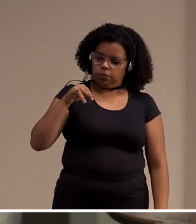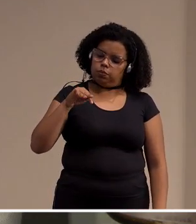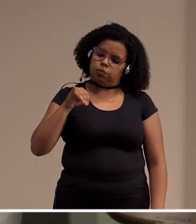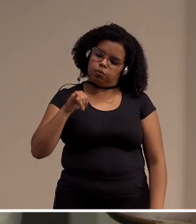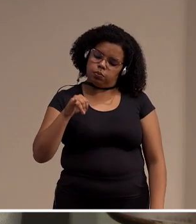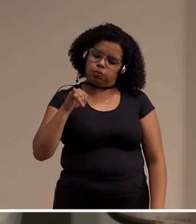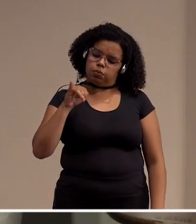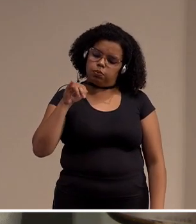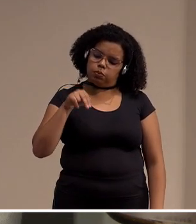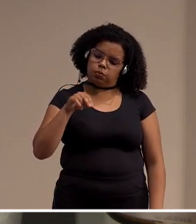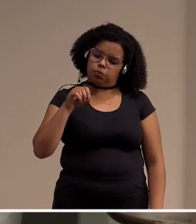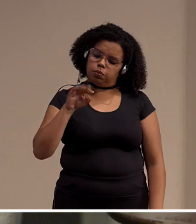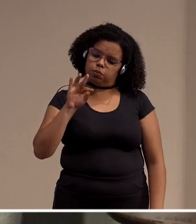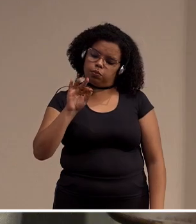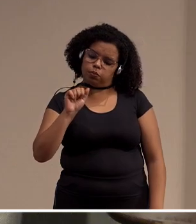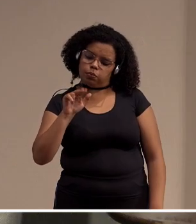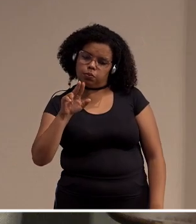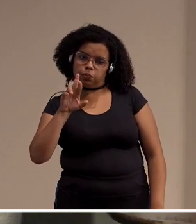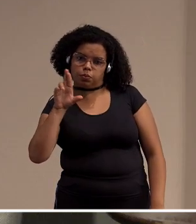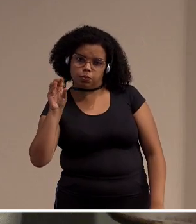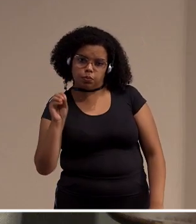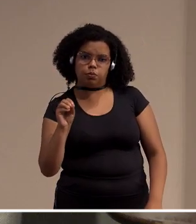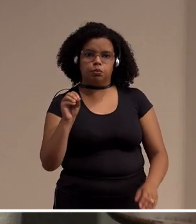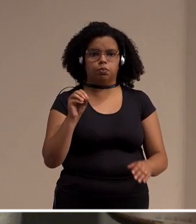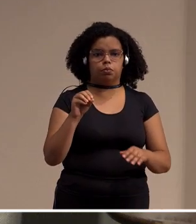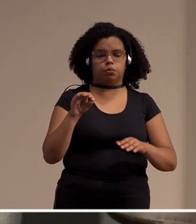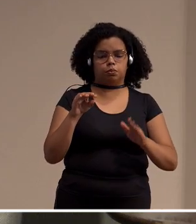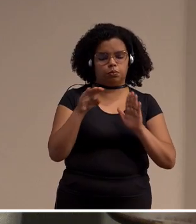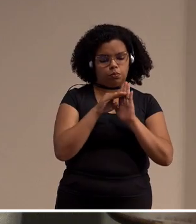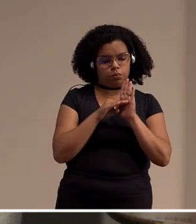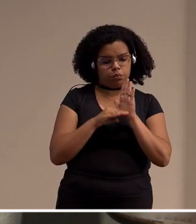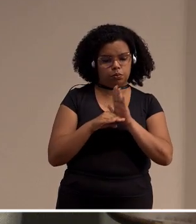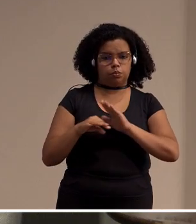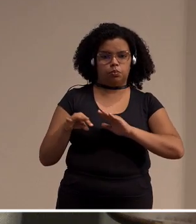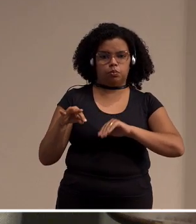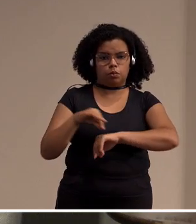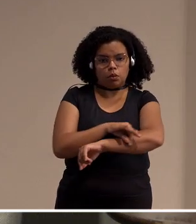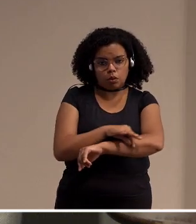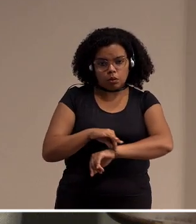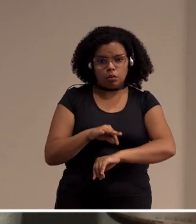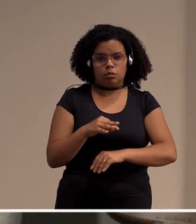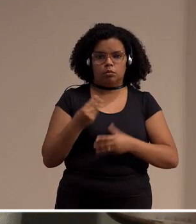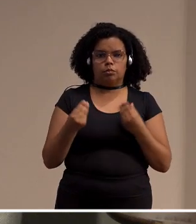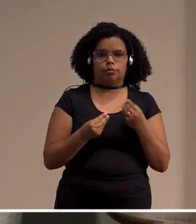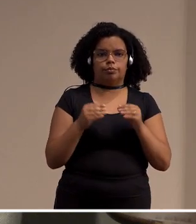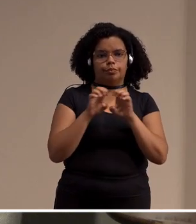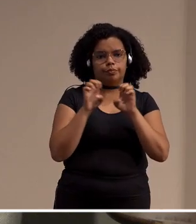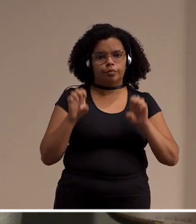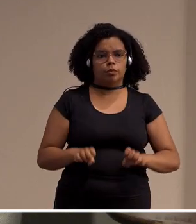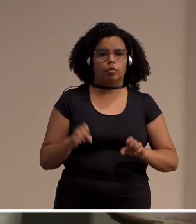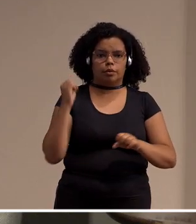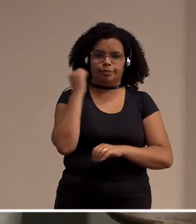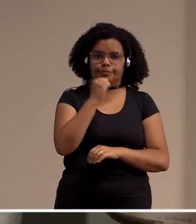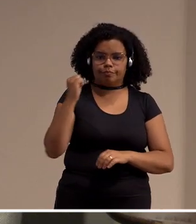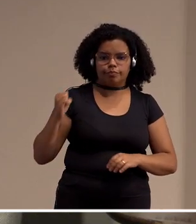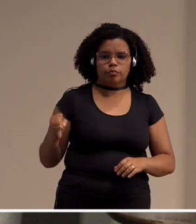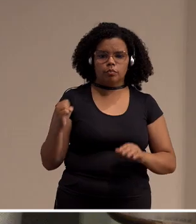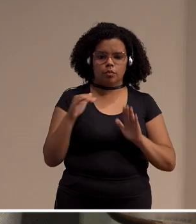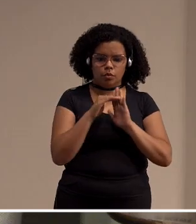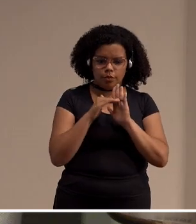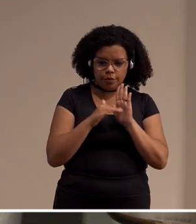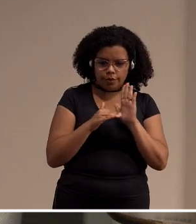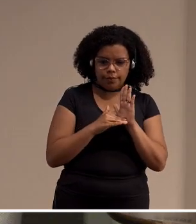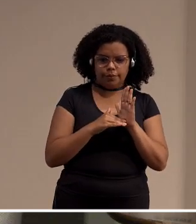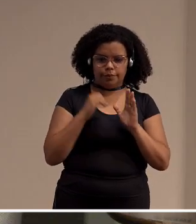de arquitetura de matadouro. Li também manuais de procedimento